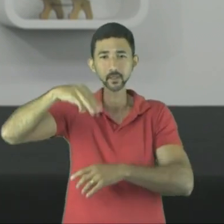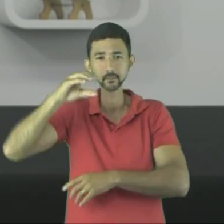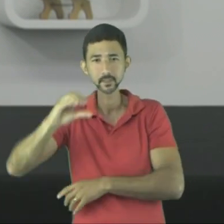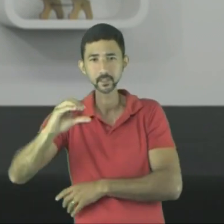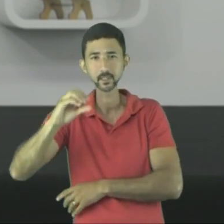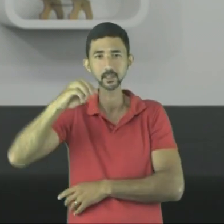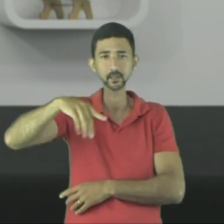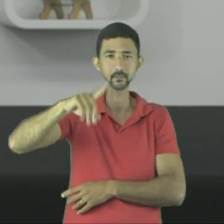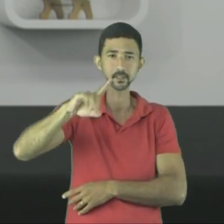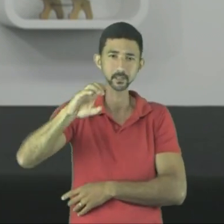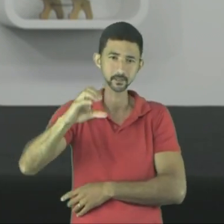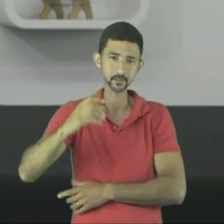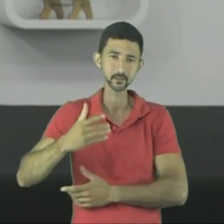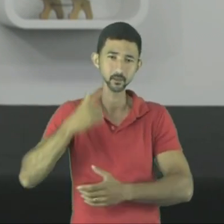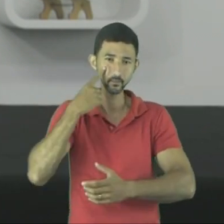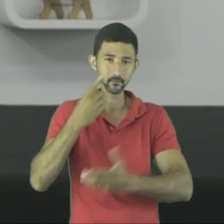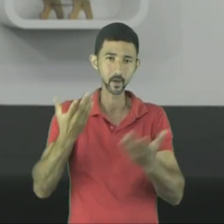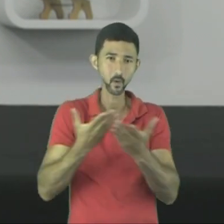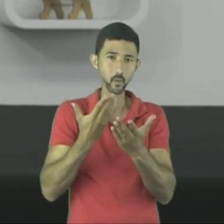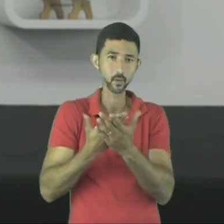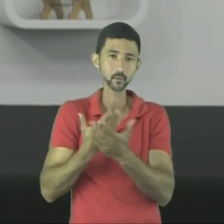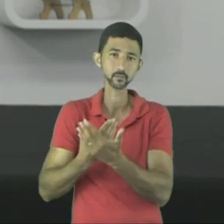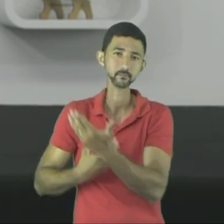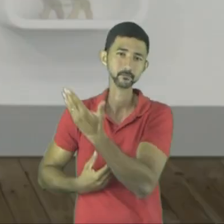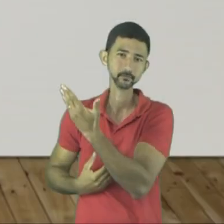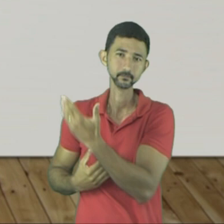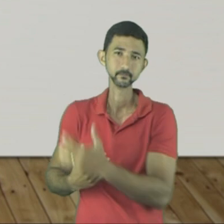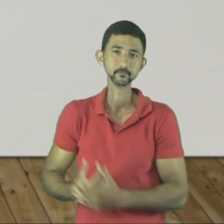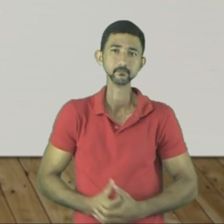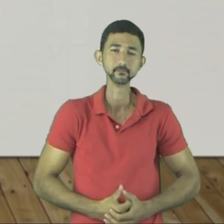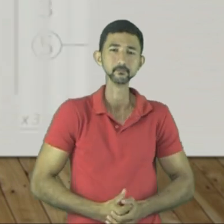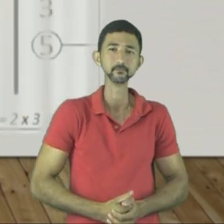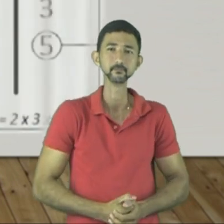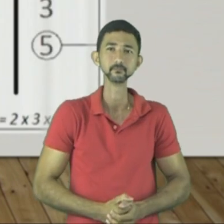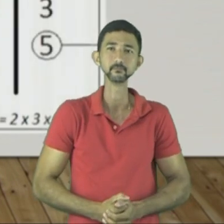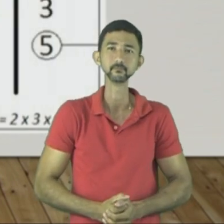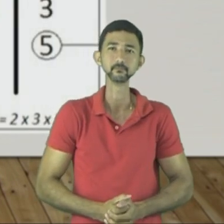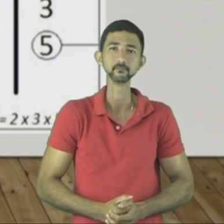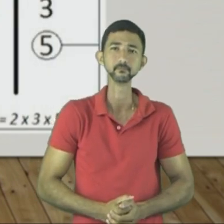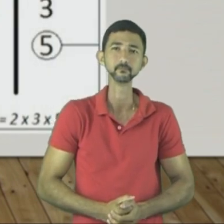máximo divisor comum, que é o que nós vamos ver agora. De olho na tela.